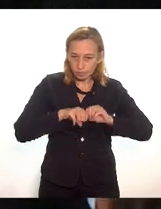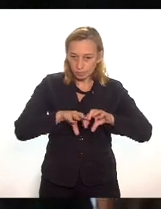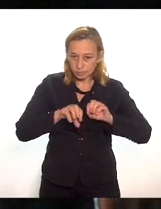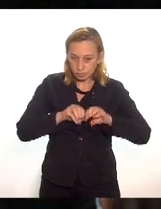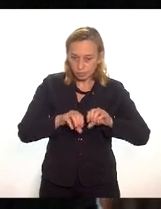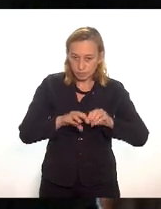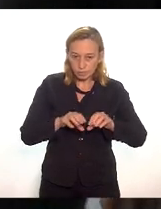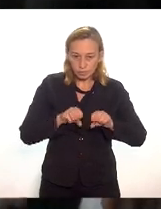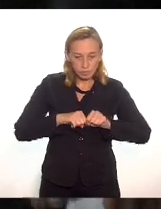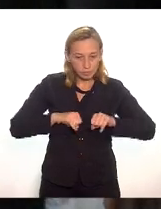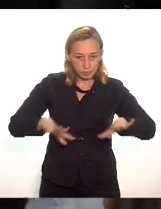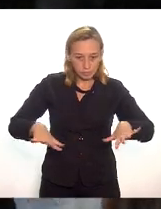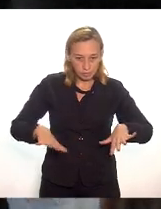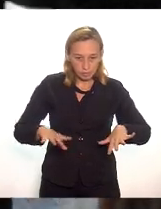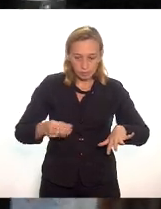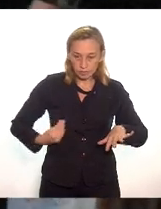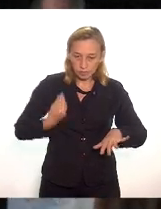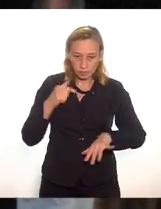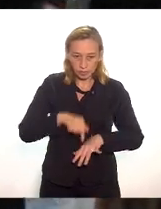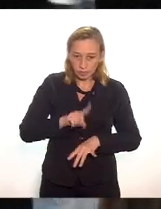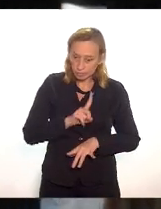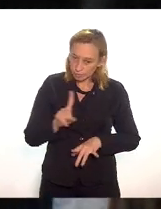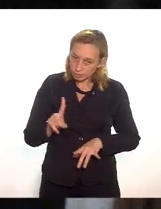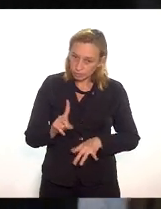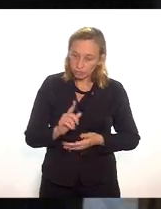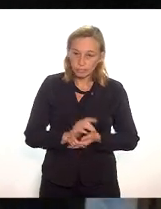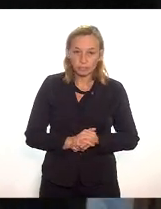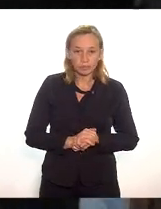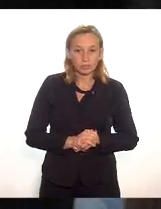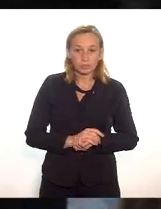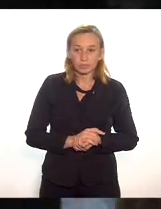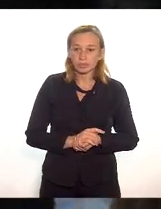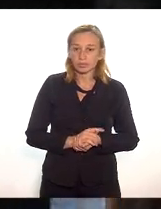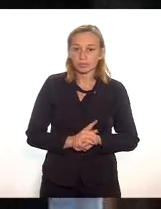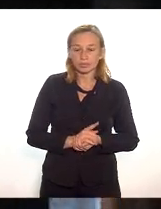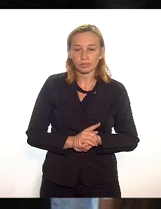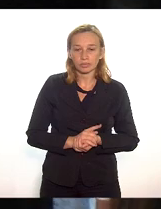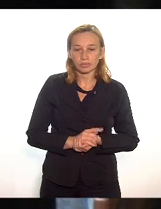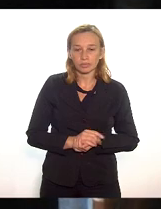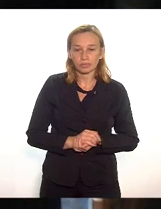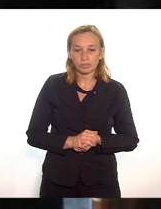à pandemia para não estar no plenário. Isso não